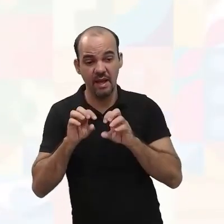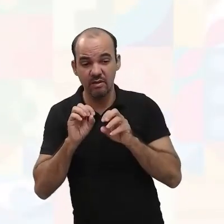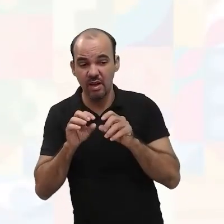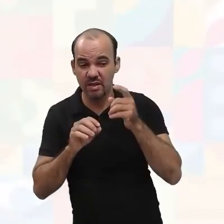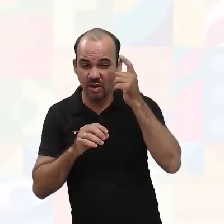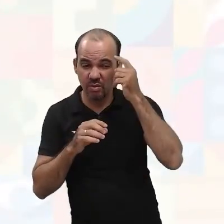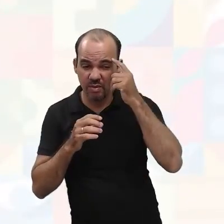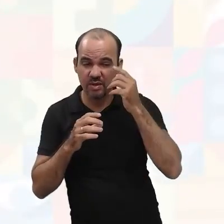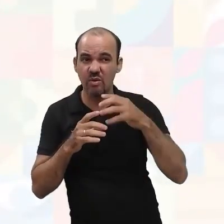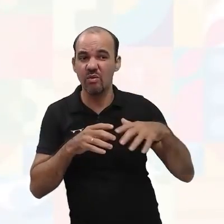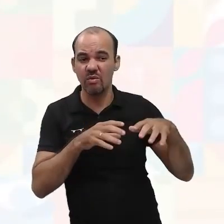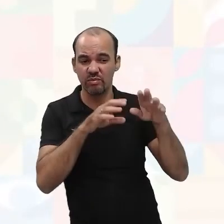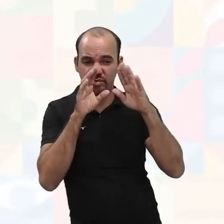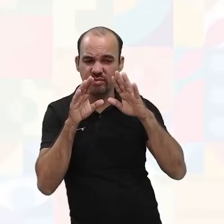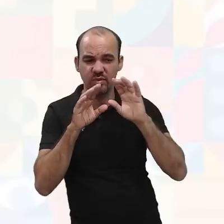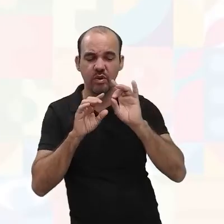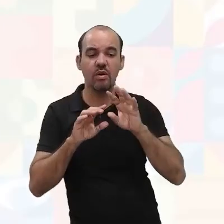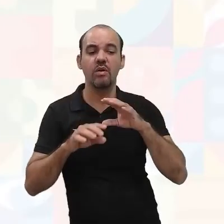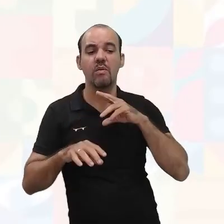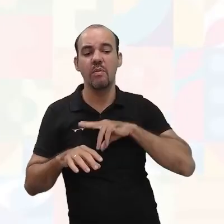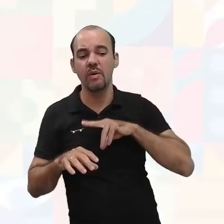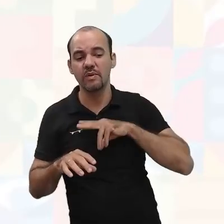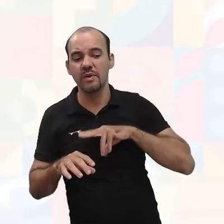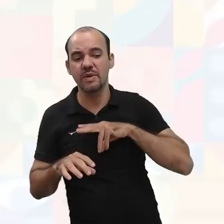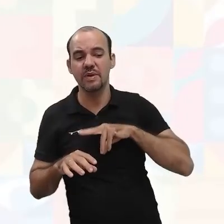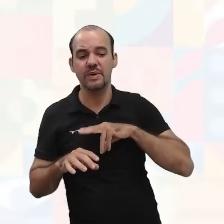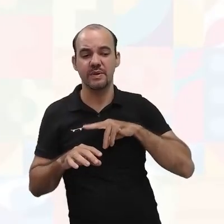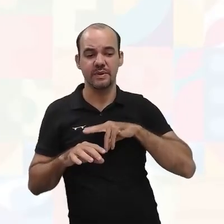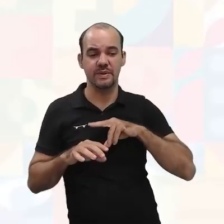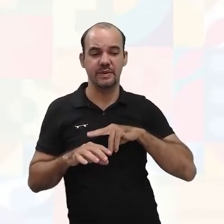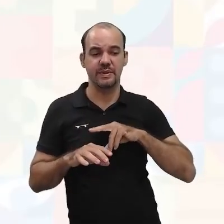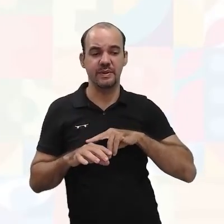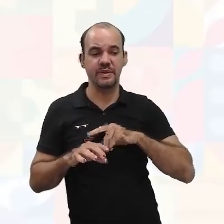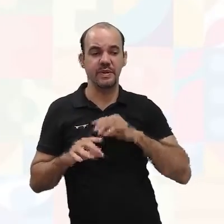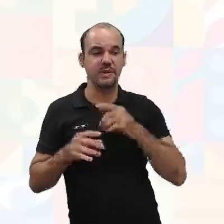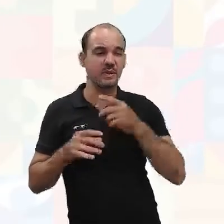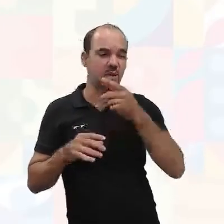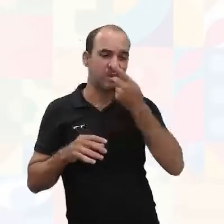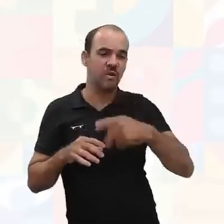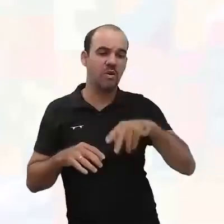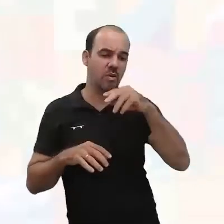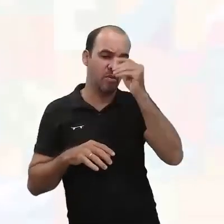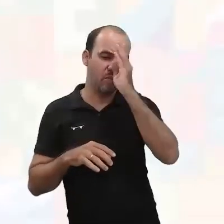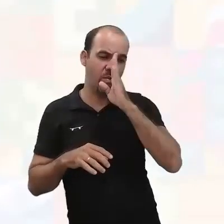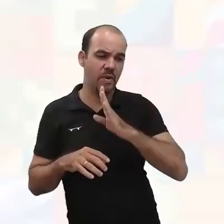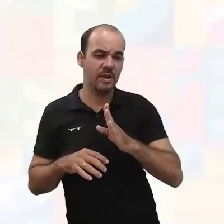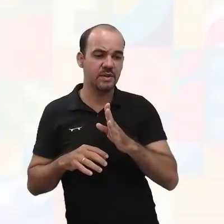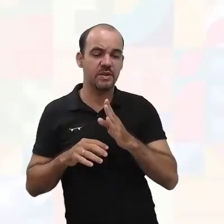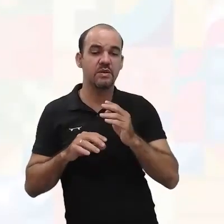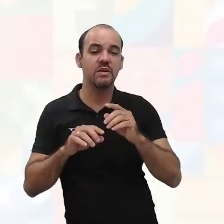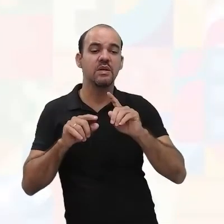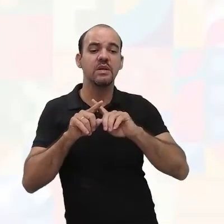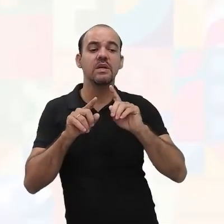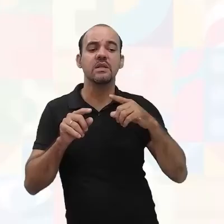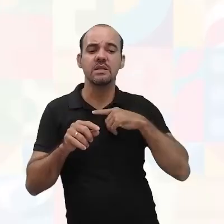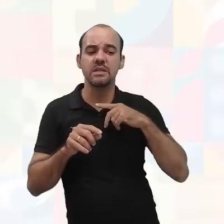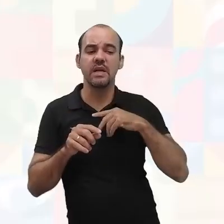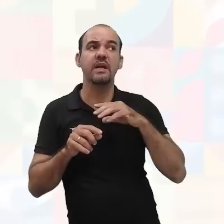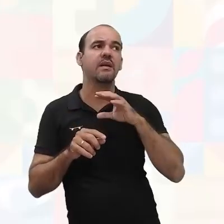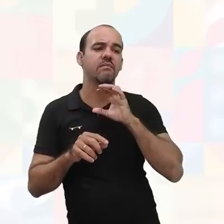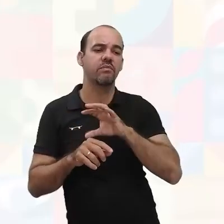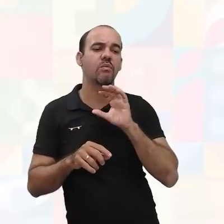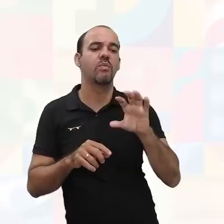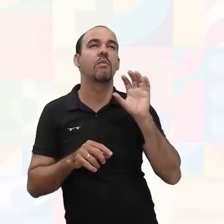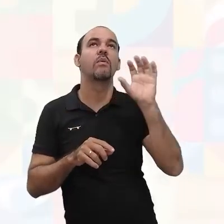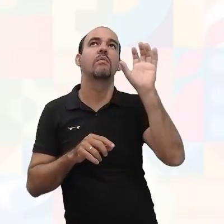língua portuguesa, a questão dos símbolos da nossa pátria-mãe, etc. Mas nós temos especificidade de região por região, de